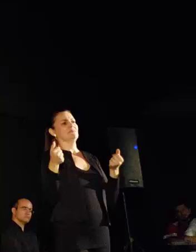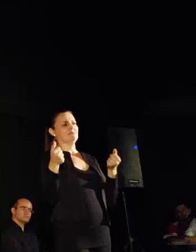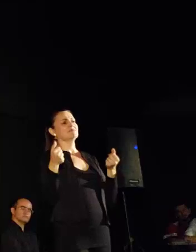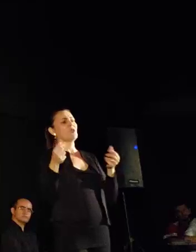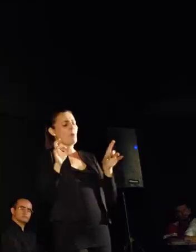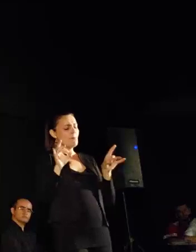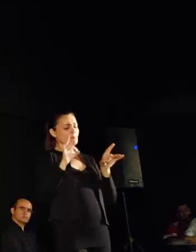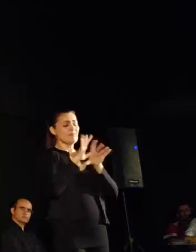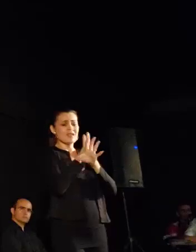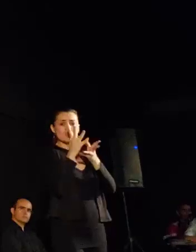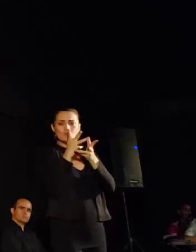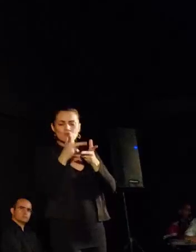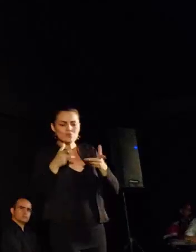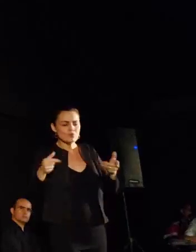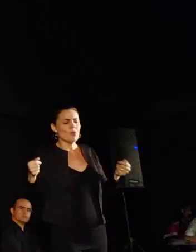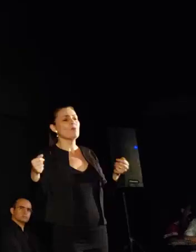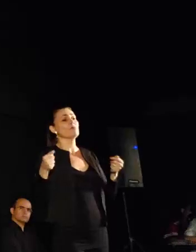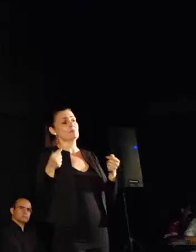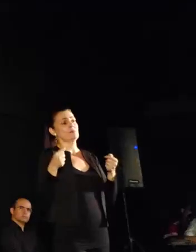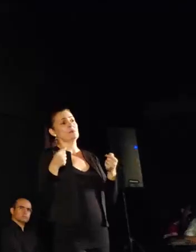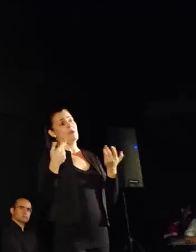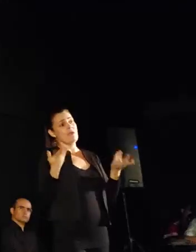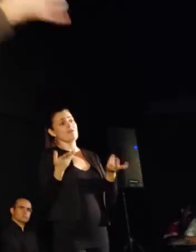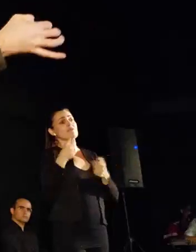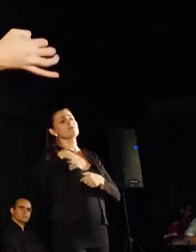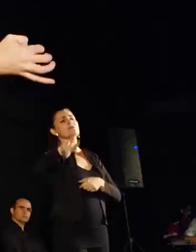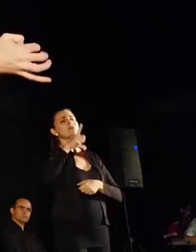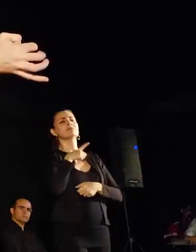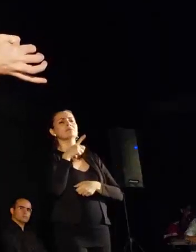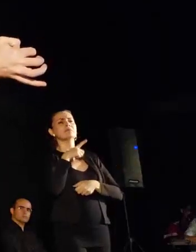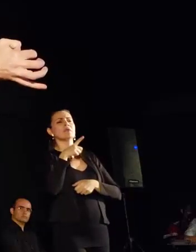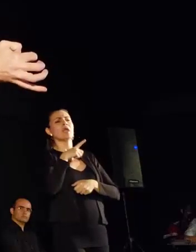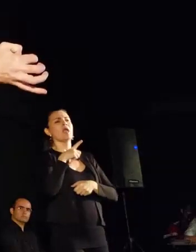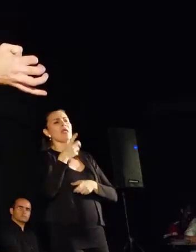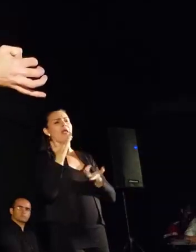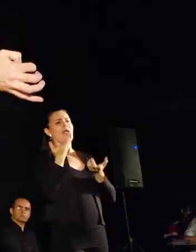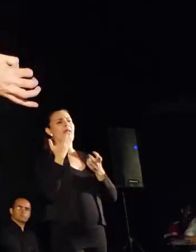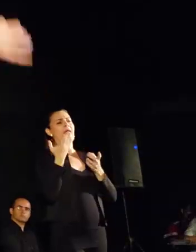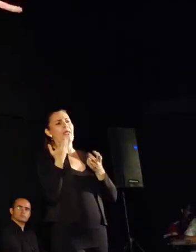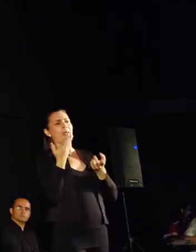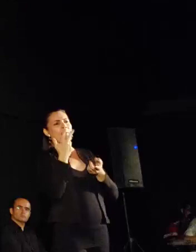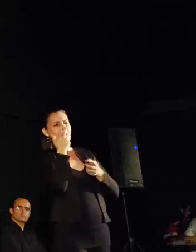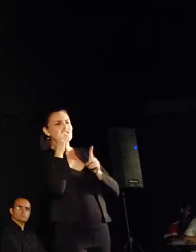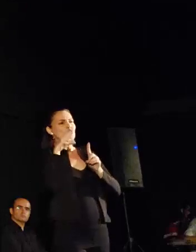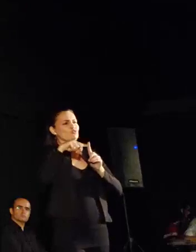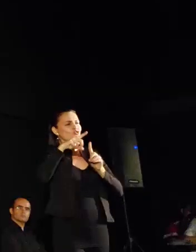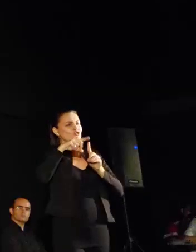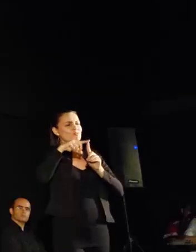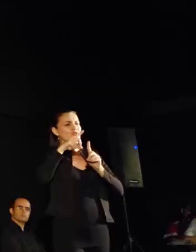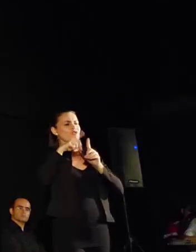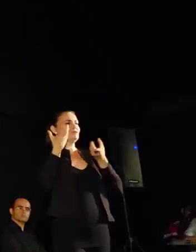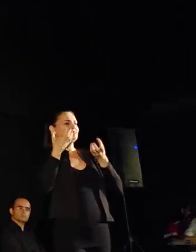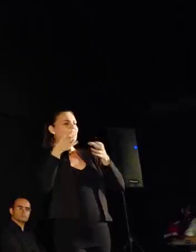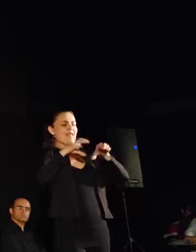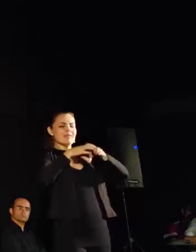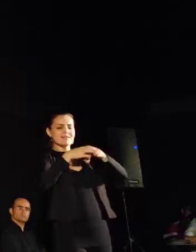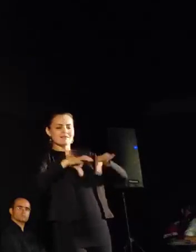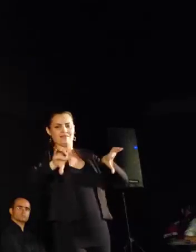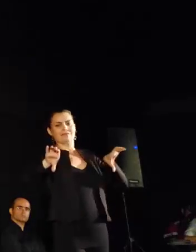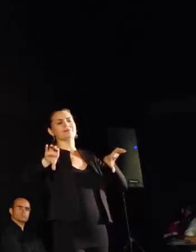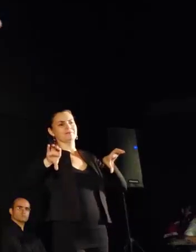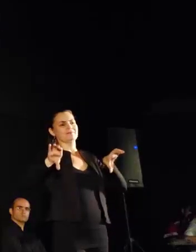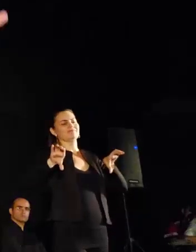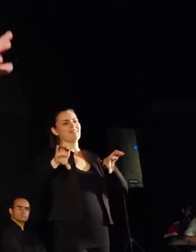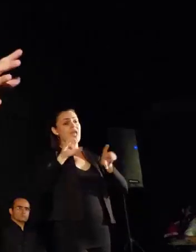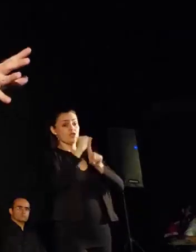completa para que você tenha, então, um tipo de desengajamento, que está longe de ser um problema ligado simplesmente ao Estado brasileiro, é um